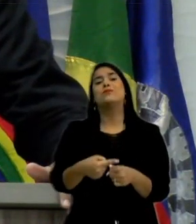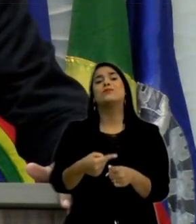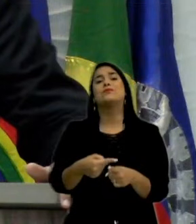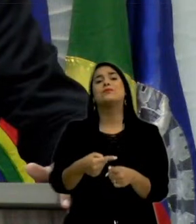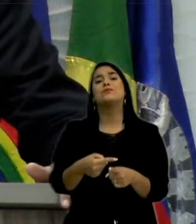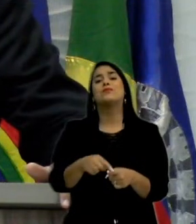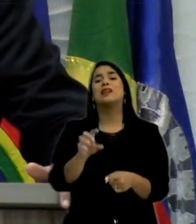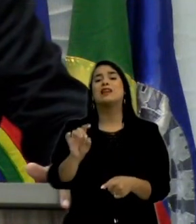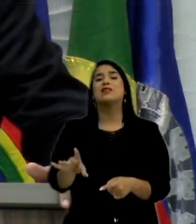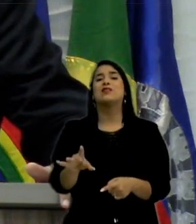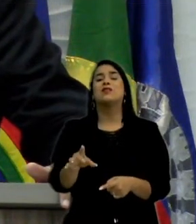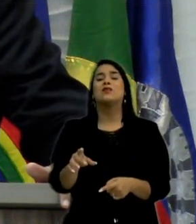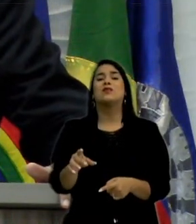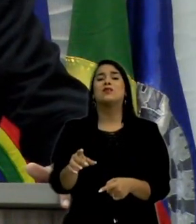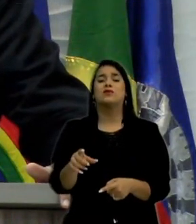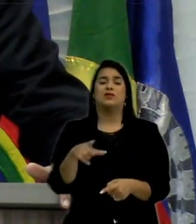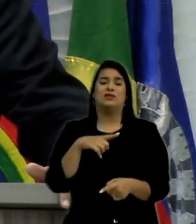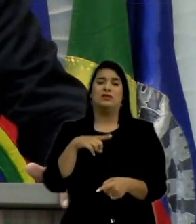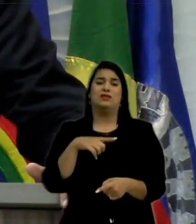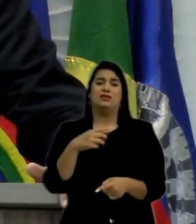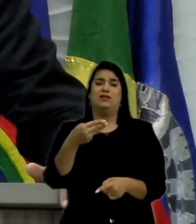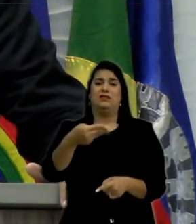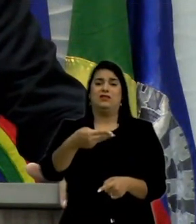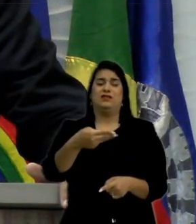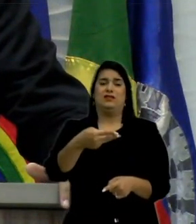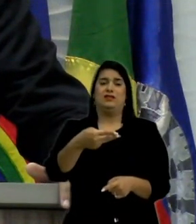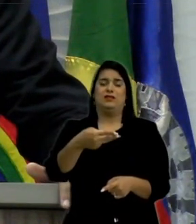ter recebido